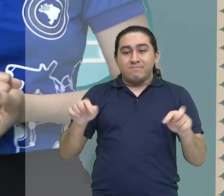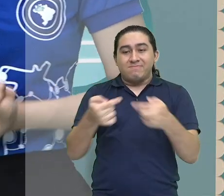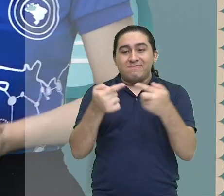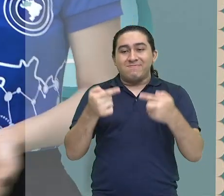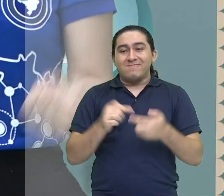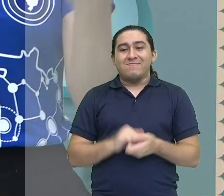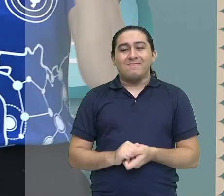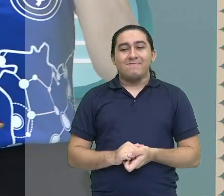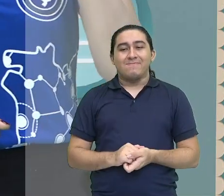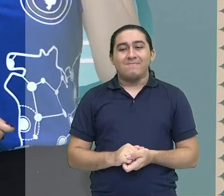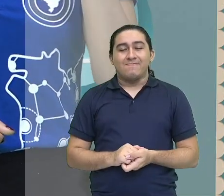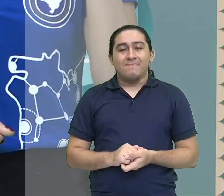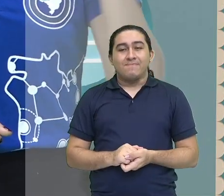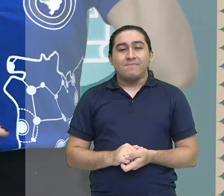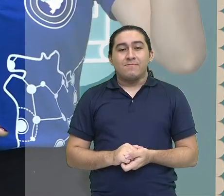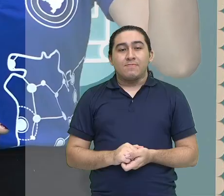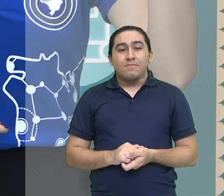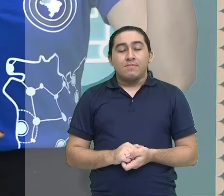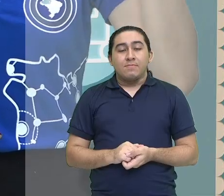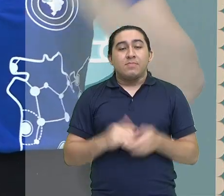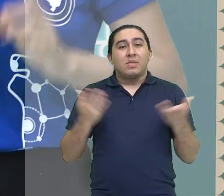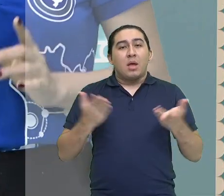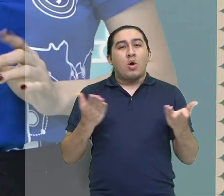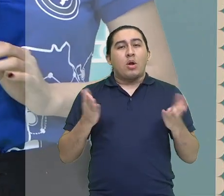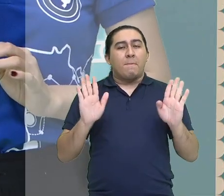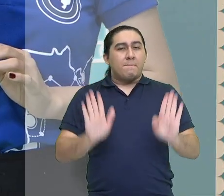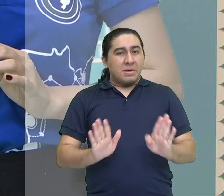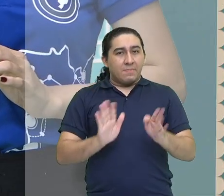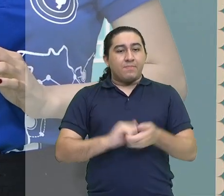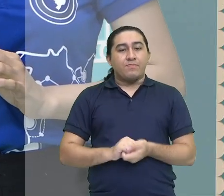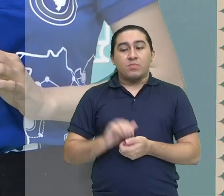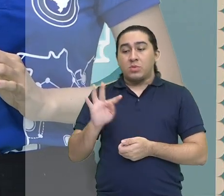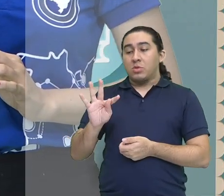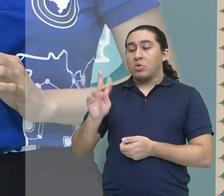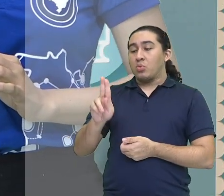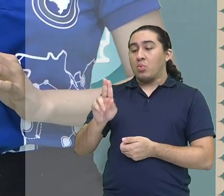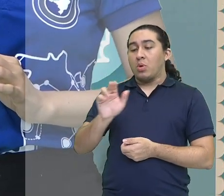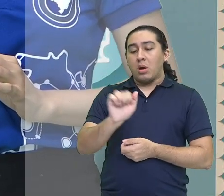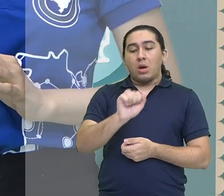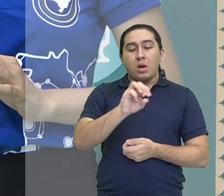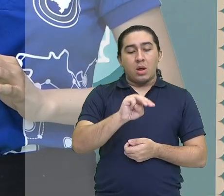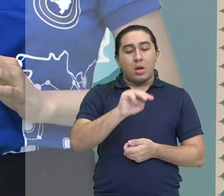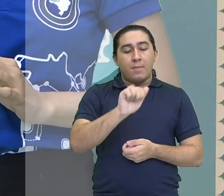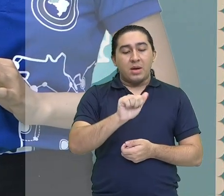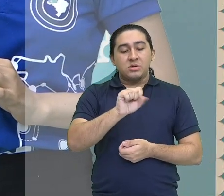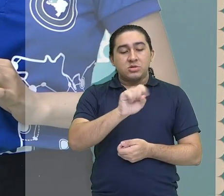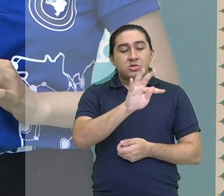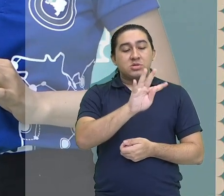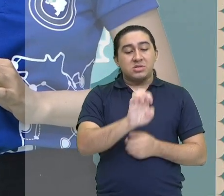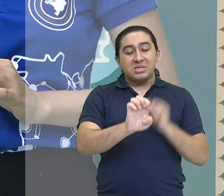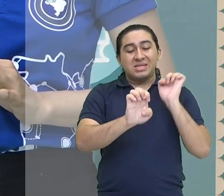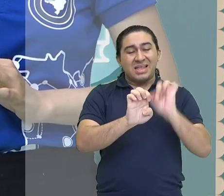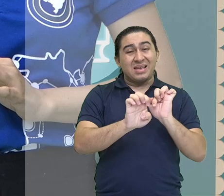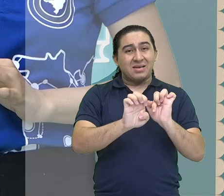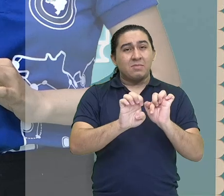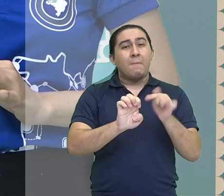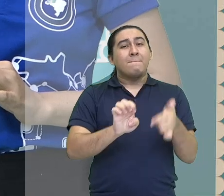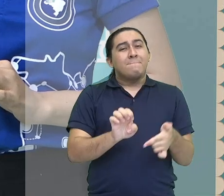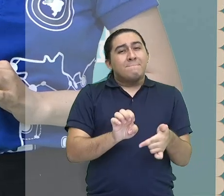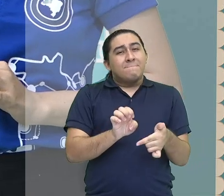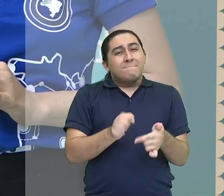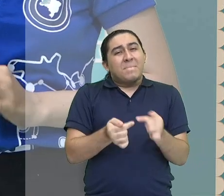bom? Agora, tu amaste. Quando eu conjugo o tu no passado, fica esse